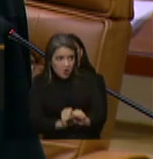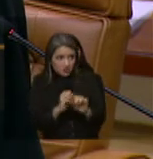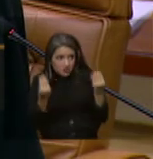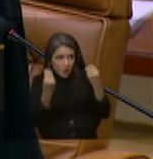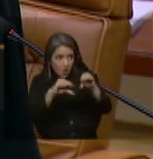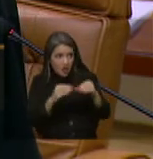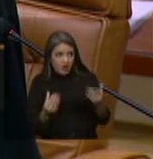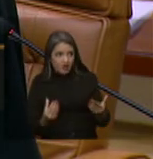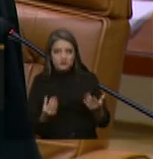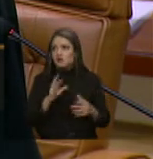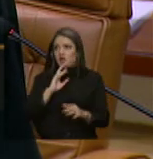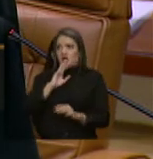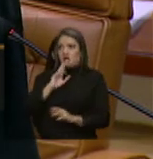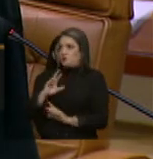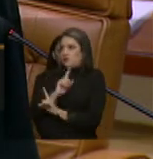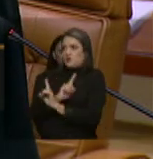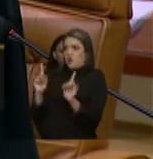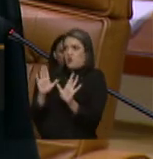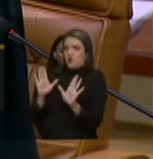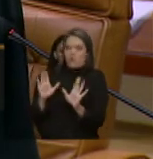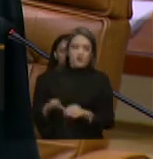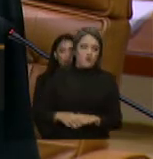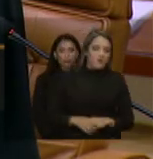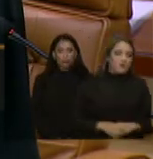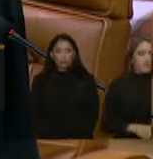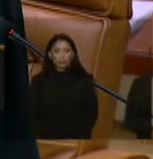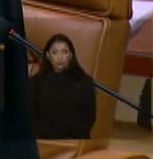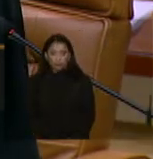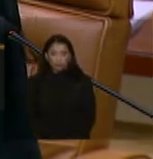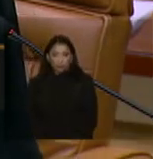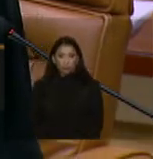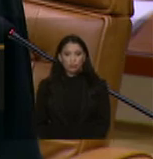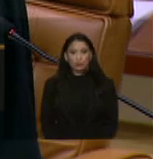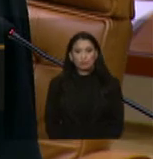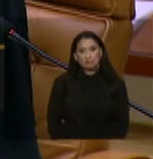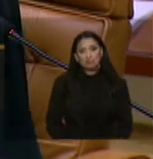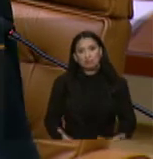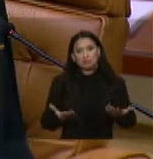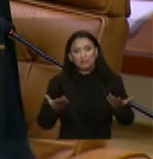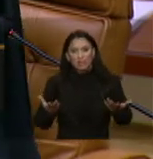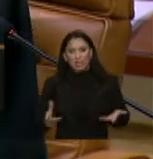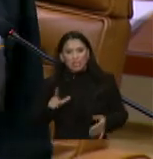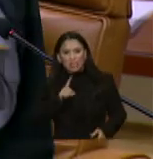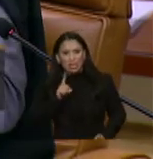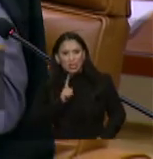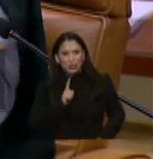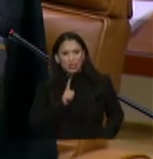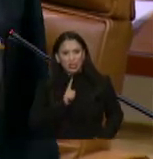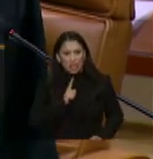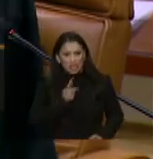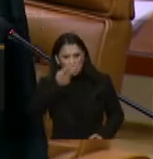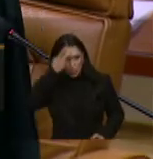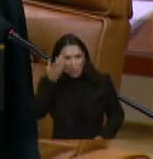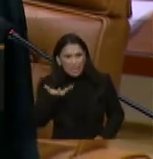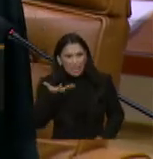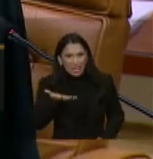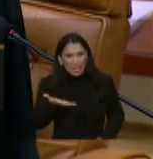pedofilia Elas disseram não eu falei há muito a tentativa de se postar de colocar